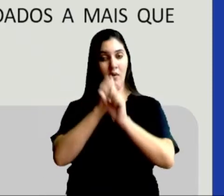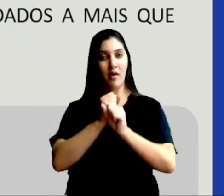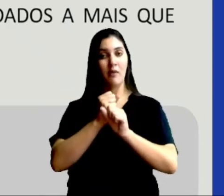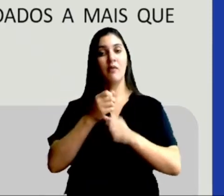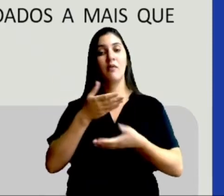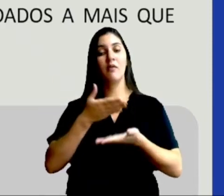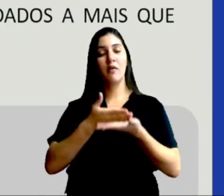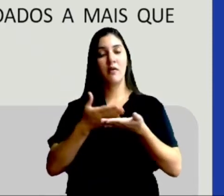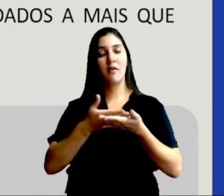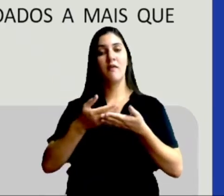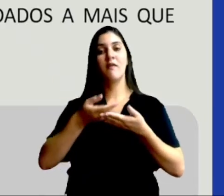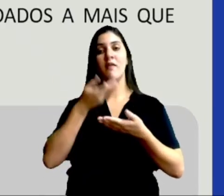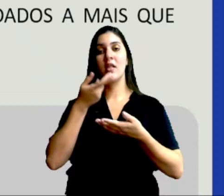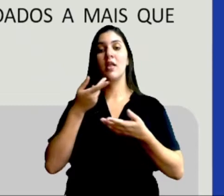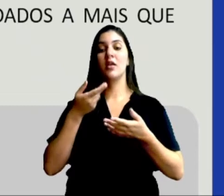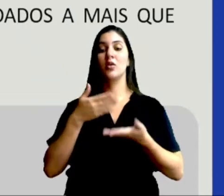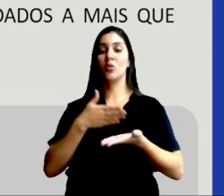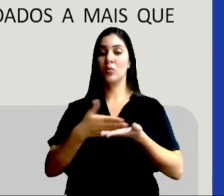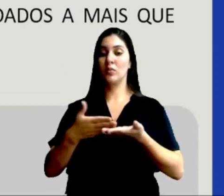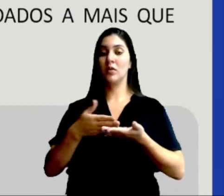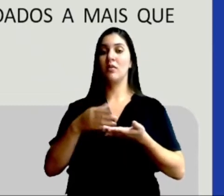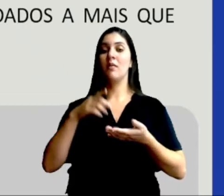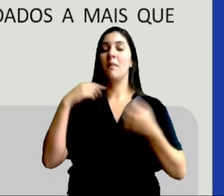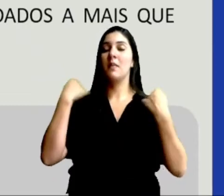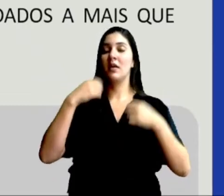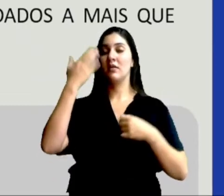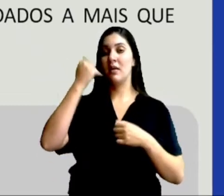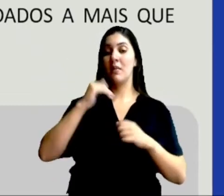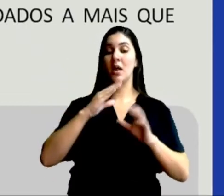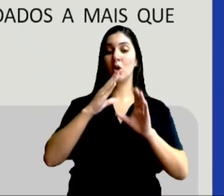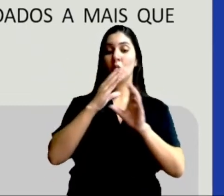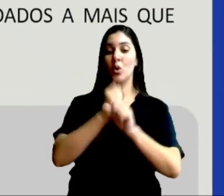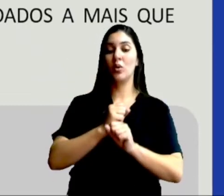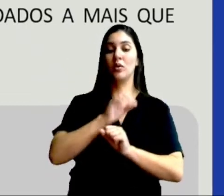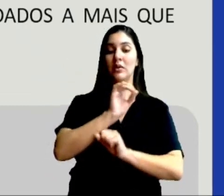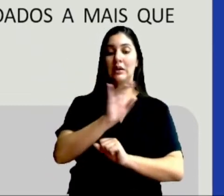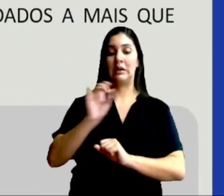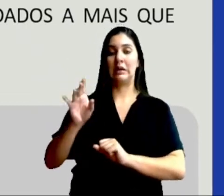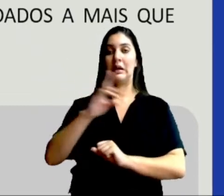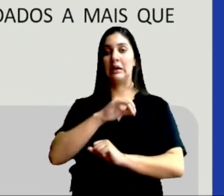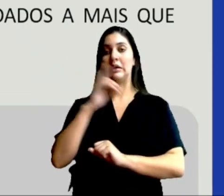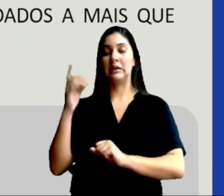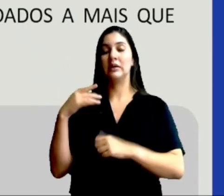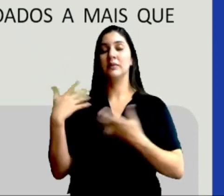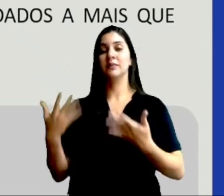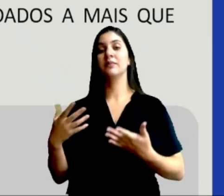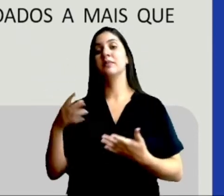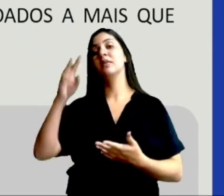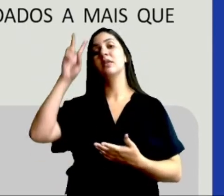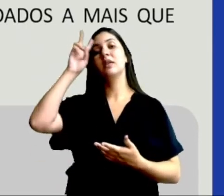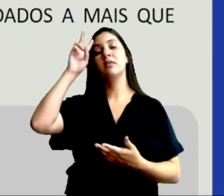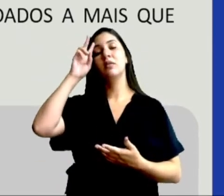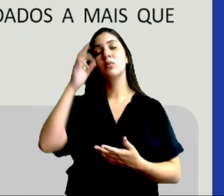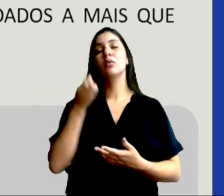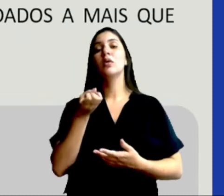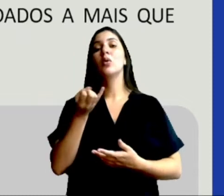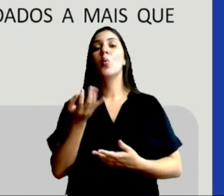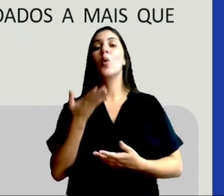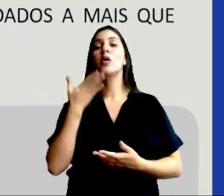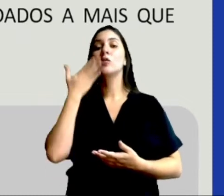no início, né? A gente precisa saber o total de cada dia. Na segunda-feira, quantos doces